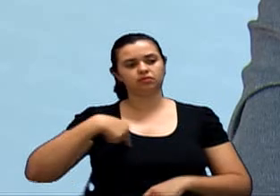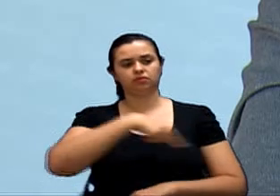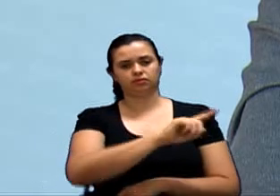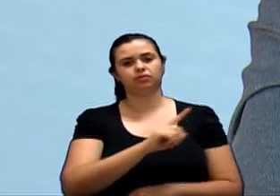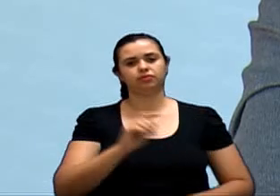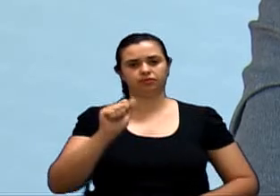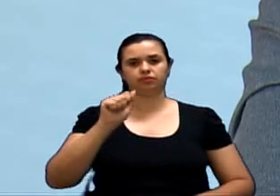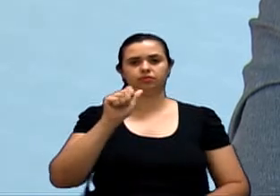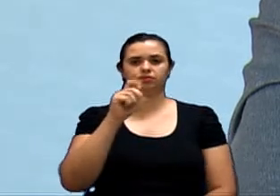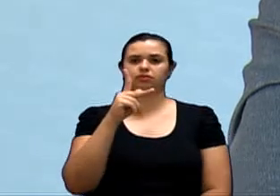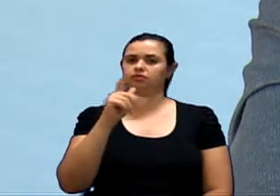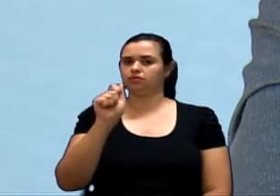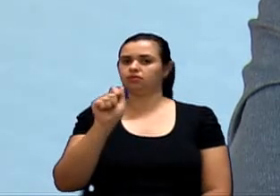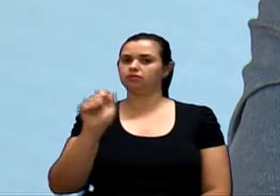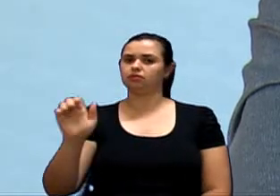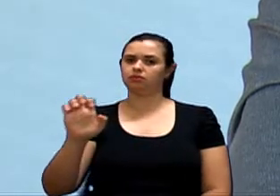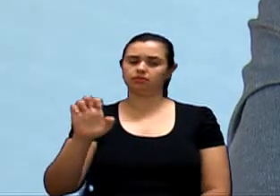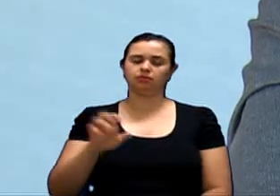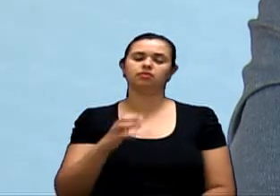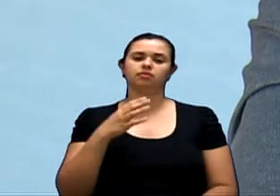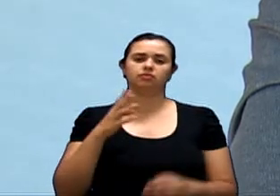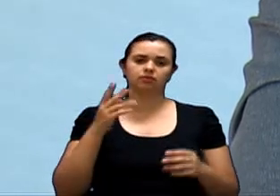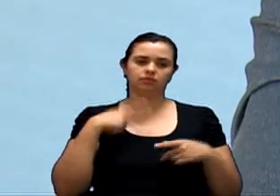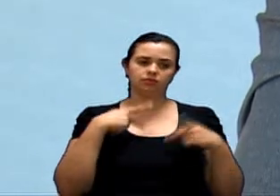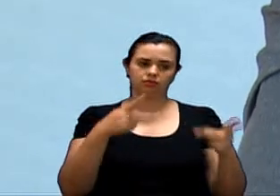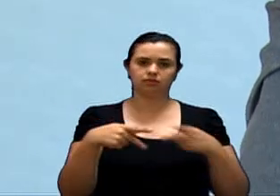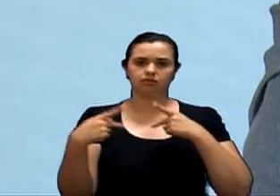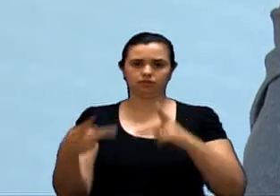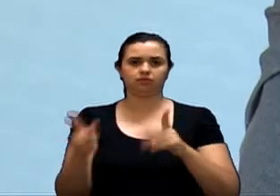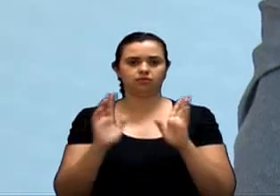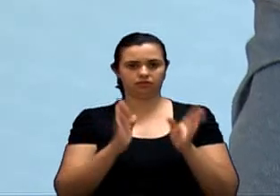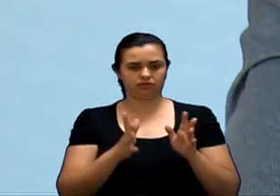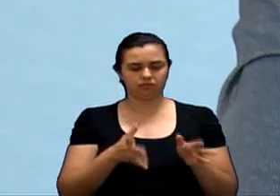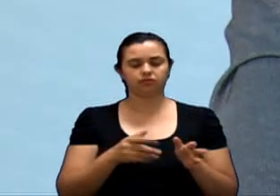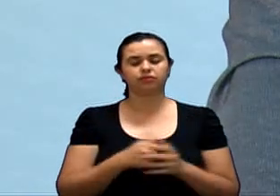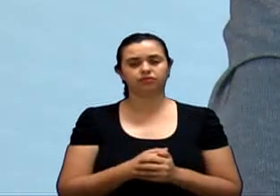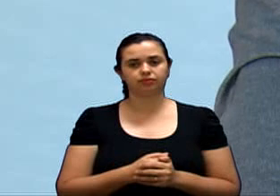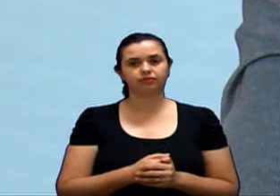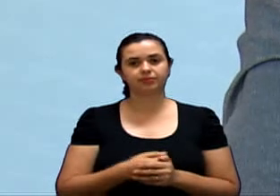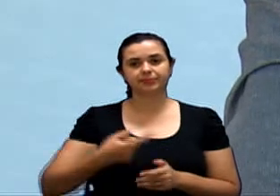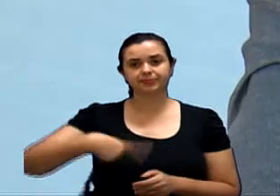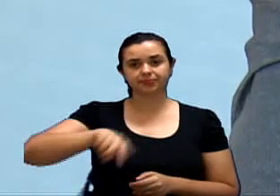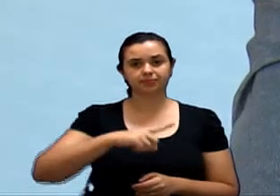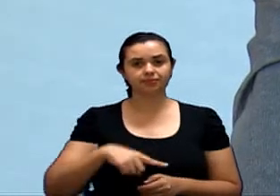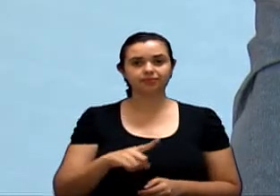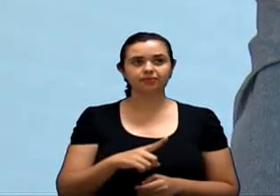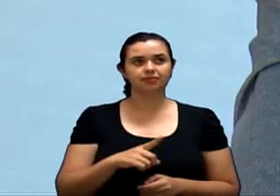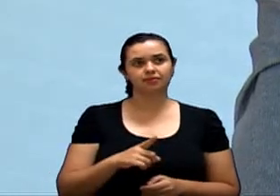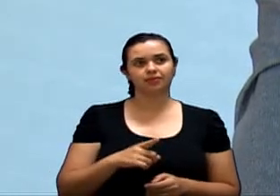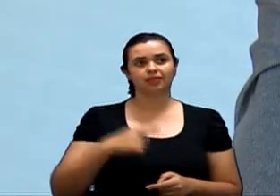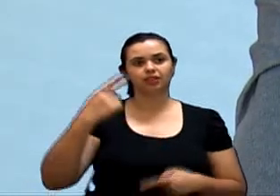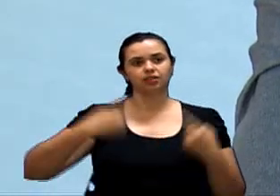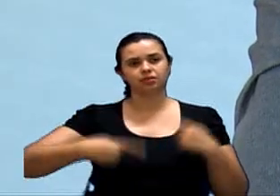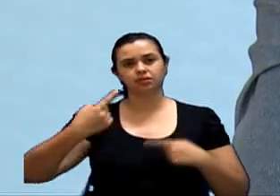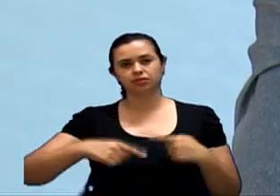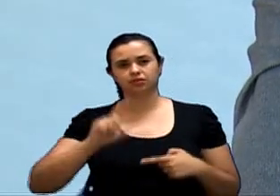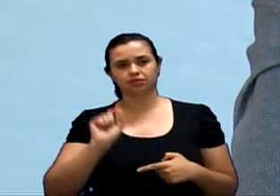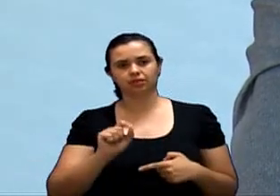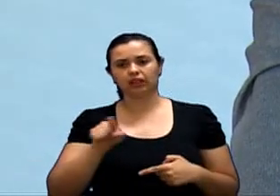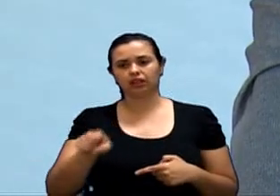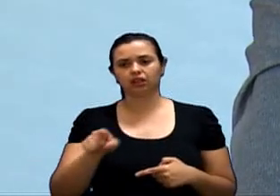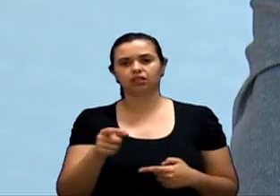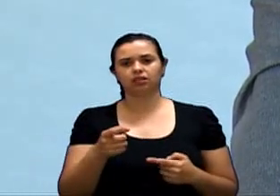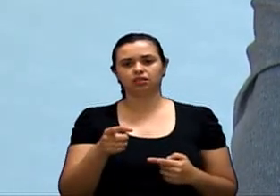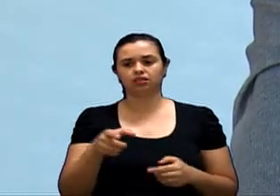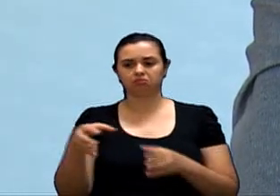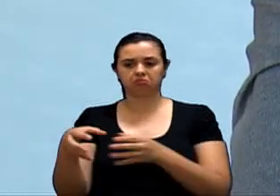várias visitas na APAE, sei muito bem do trabalho que vocês fazem lá e a gente não está discutindo essa questão aqui no plenário, né? Que